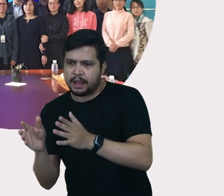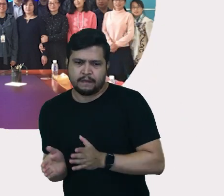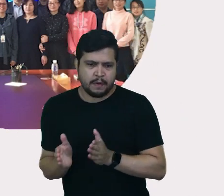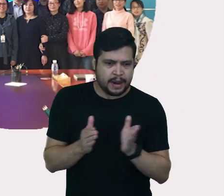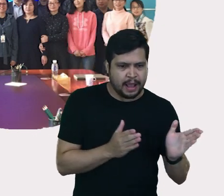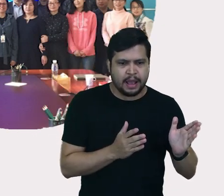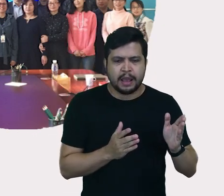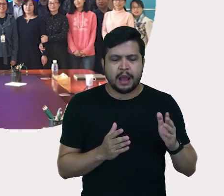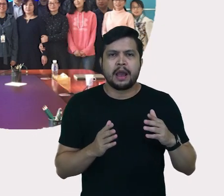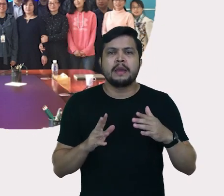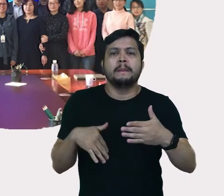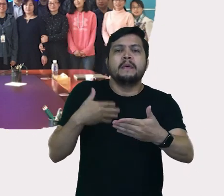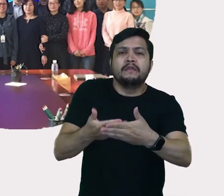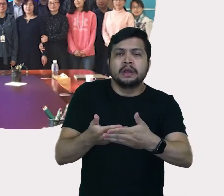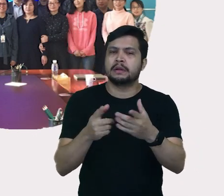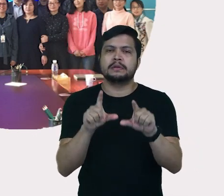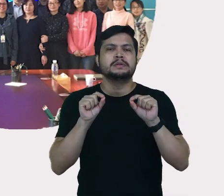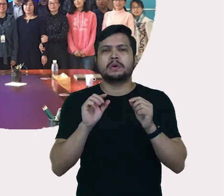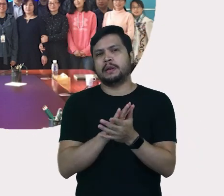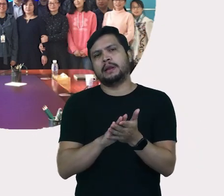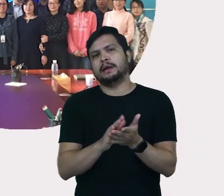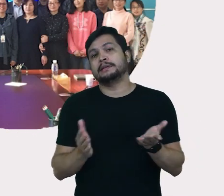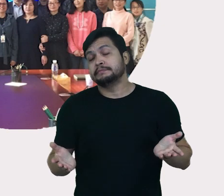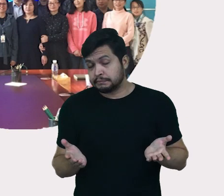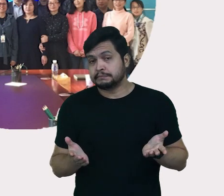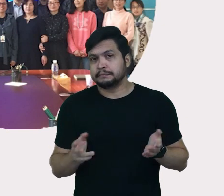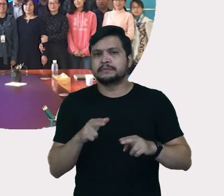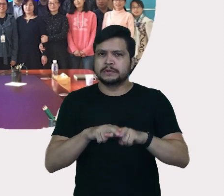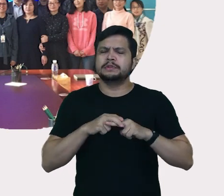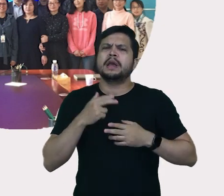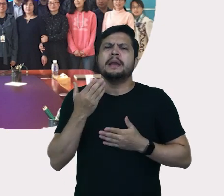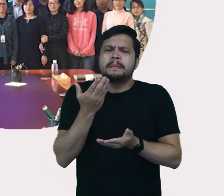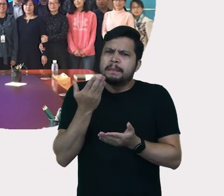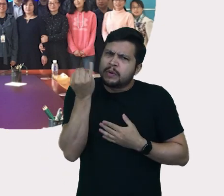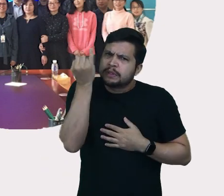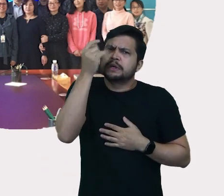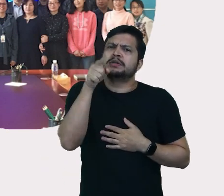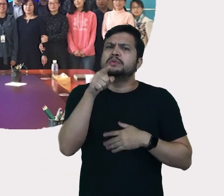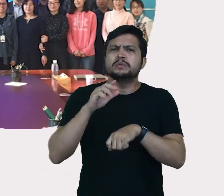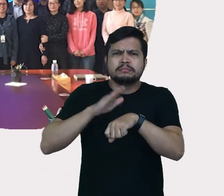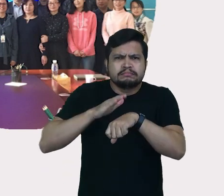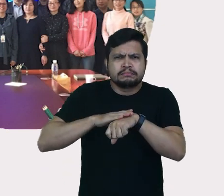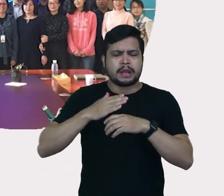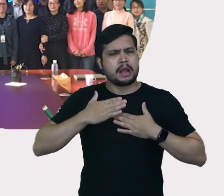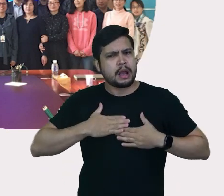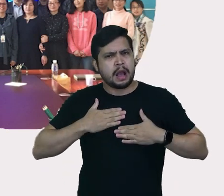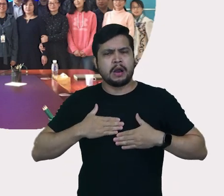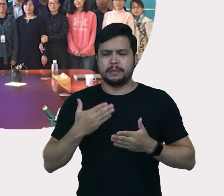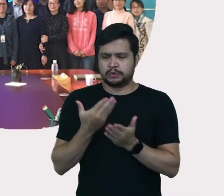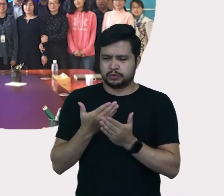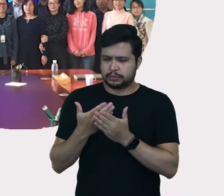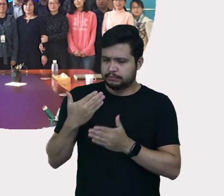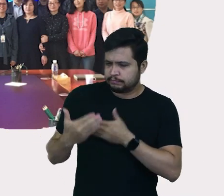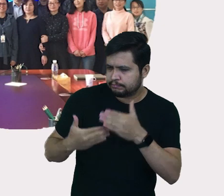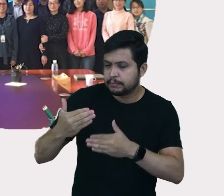Deus, eu vou para cá, acabo não indo para canto nenhum. Então, assim, é muito importante ir estudando com calma, vendo.